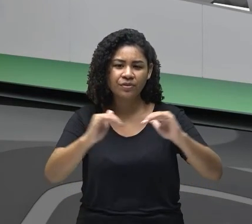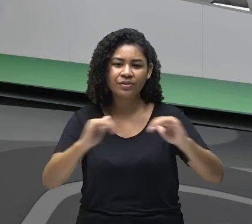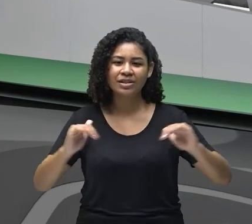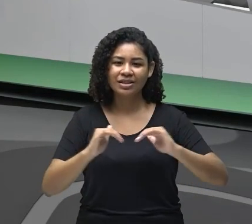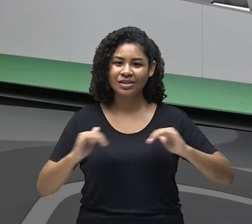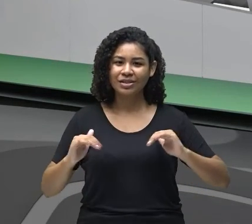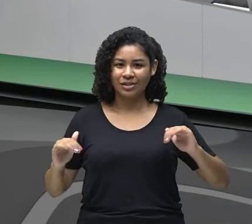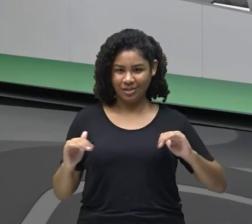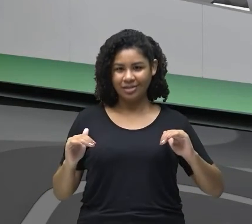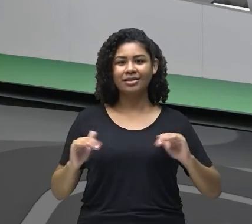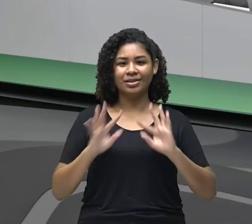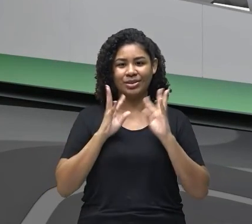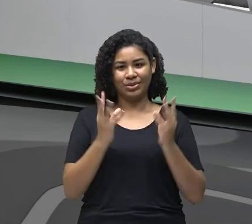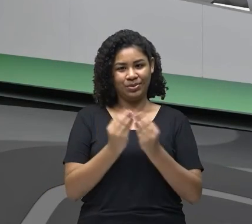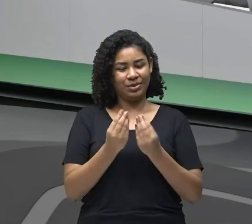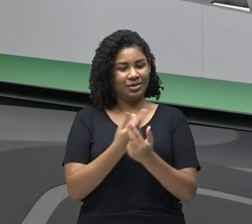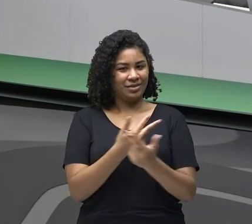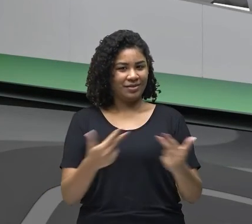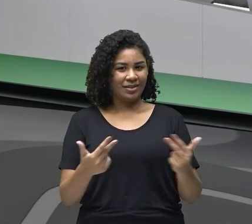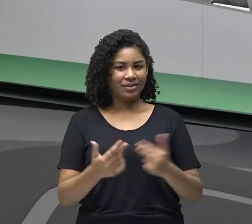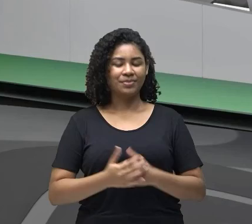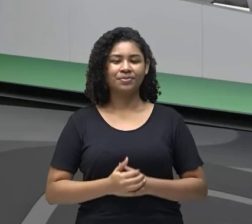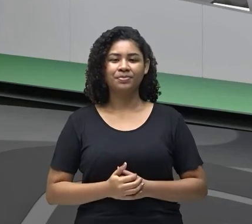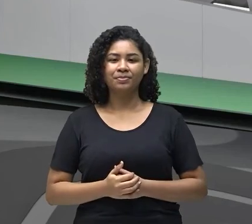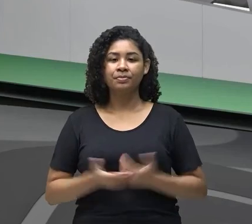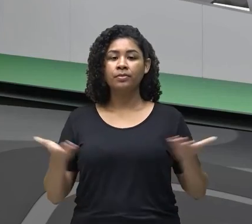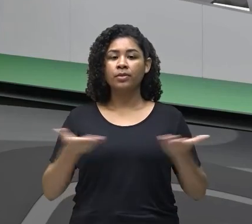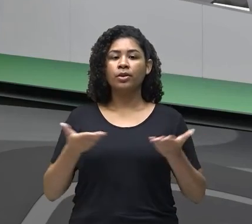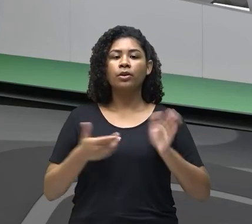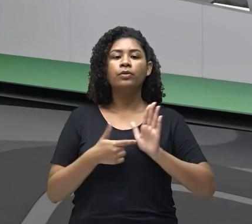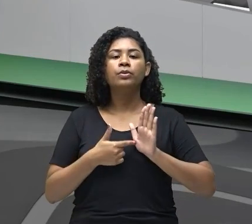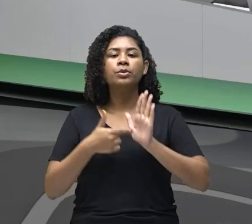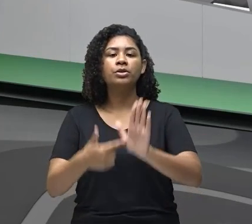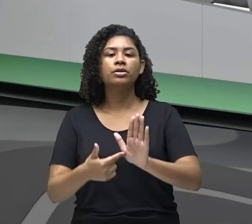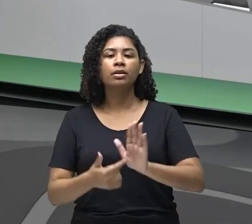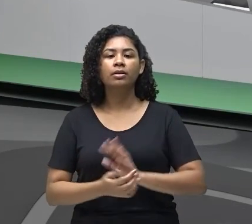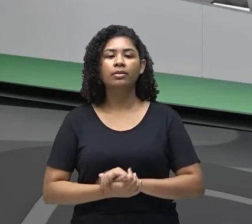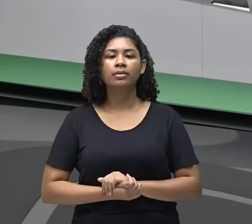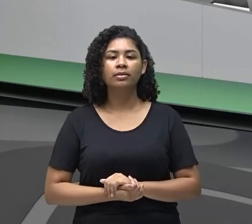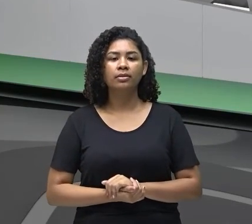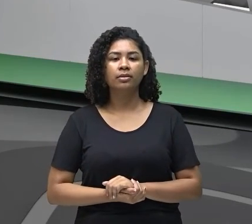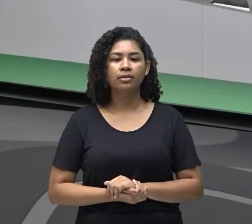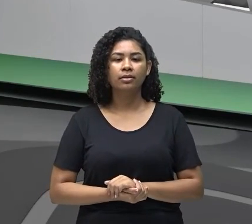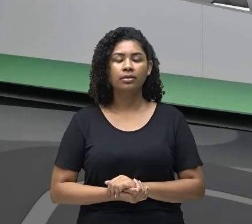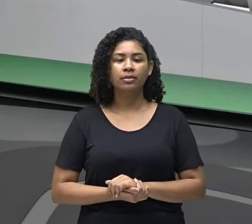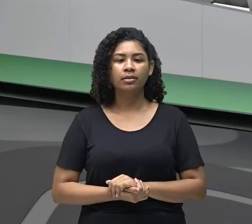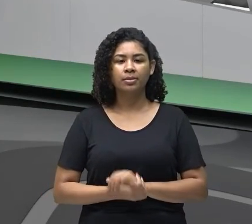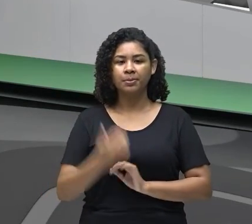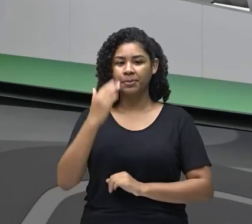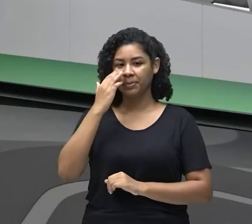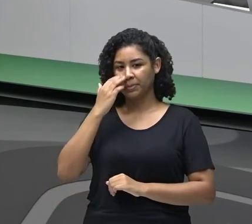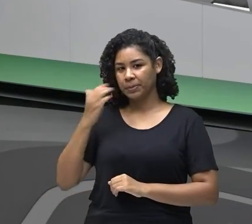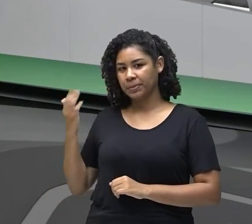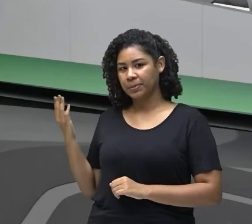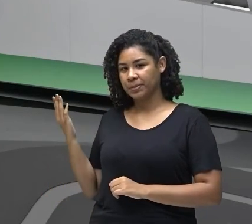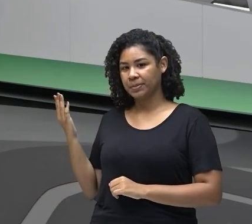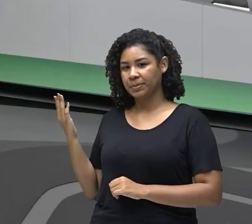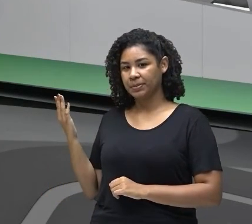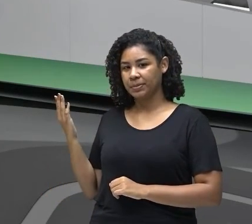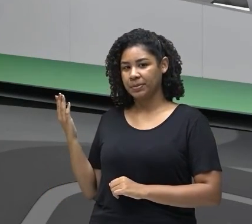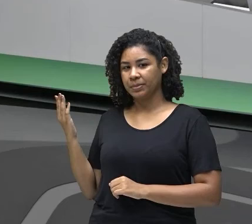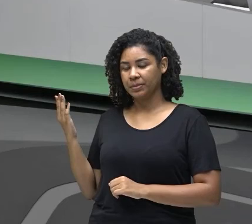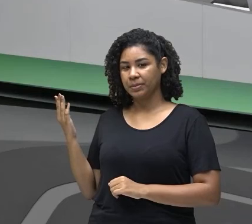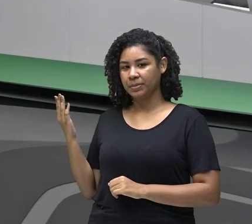temperatura vai dividindo ali os seus derivados. Vou mostrar para vocês aqui uma animação, né, que mostra para a